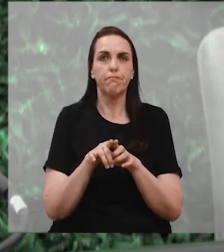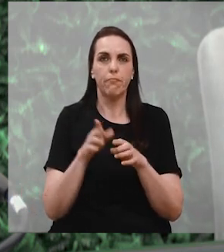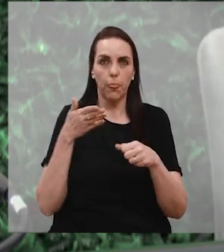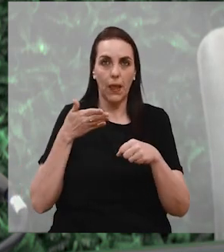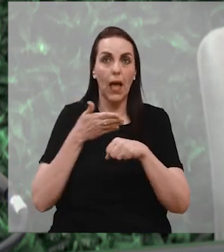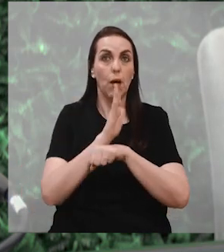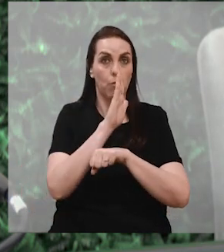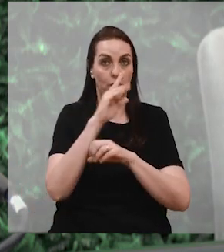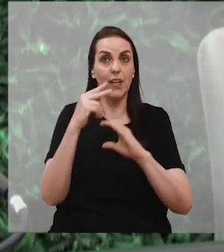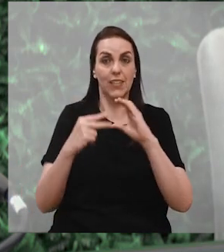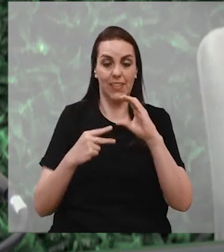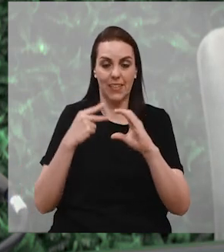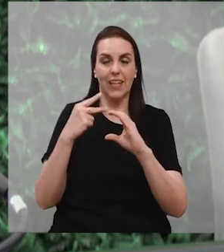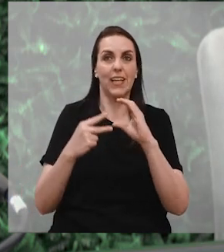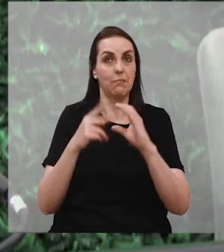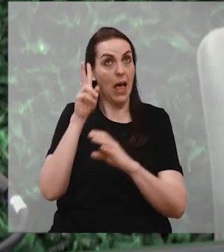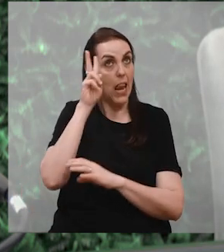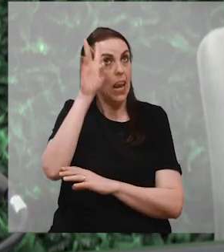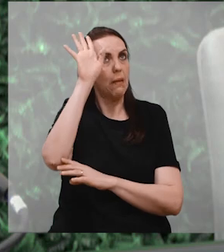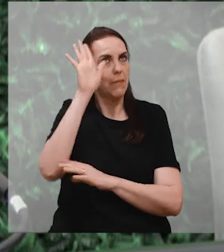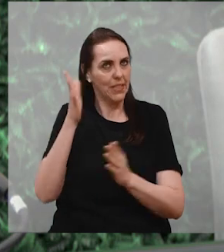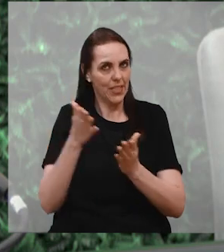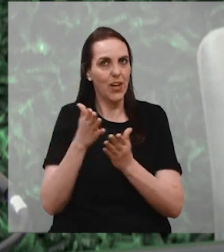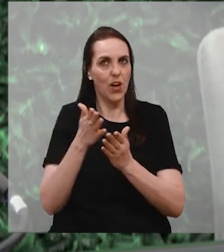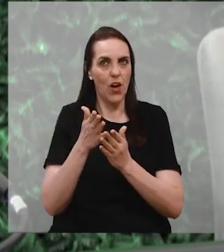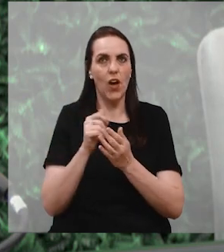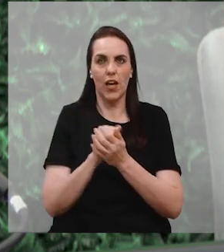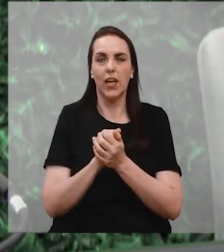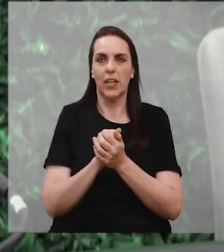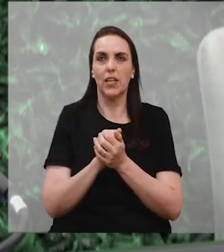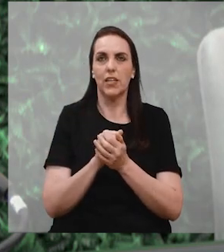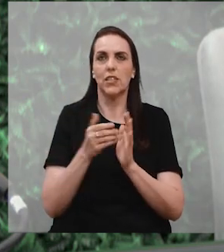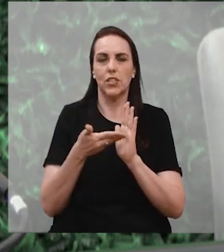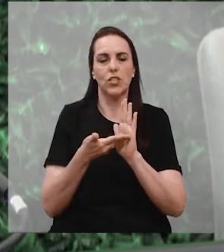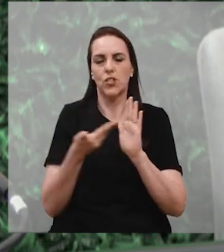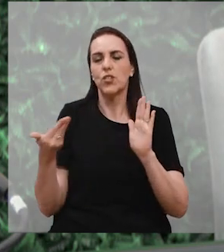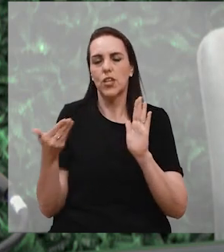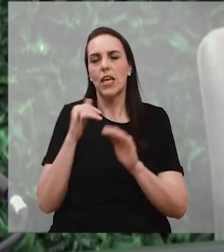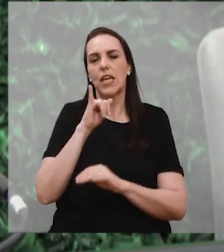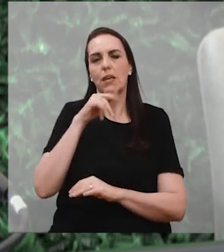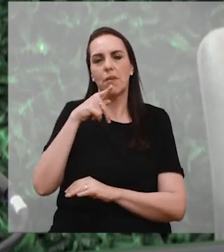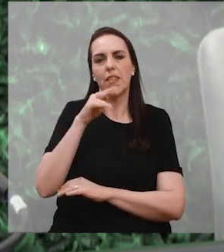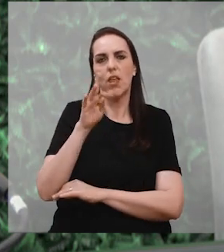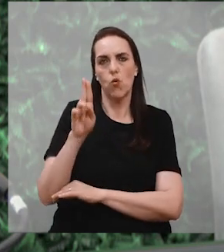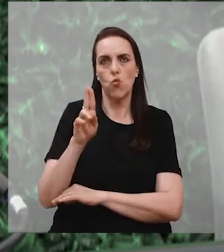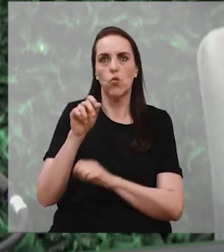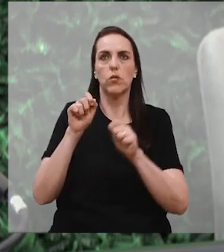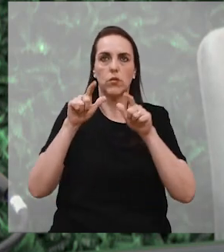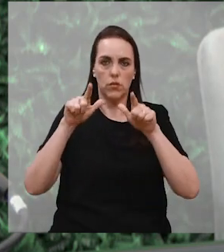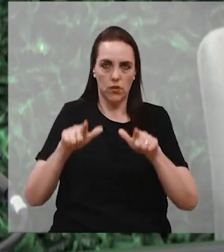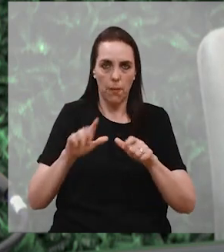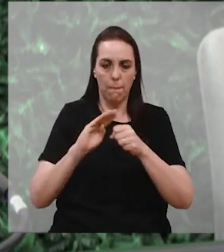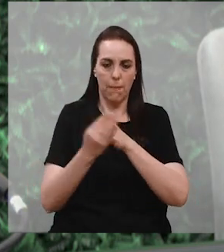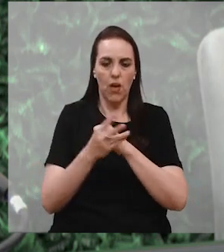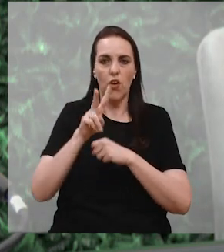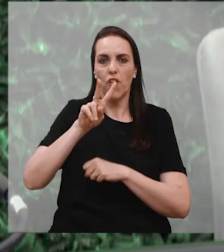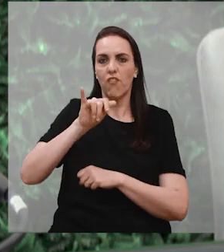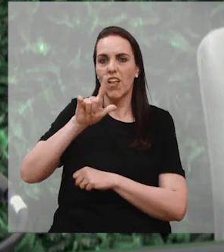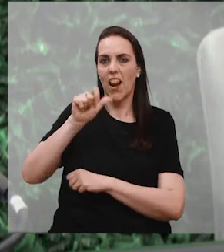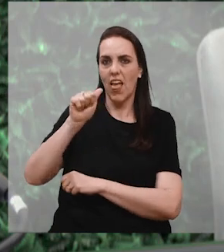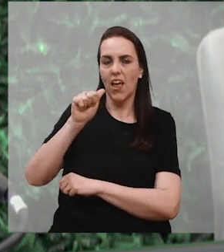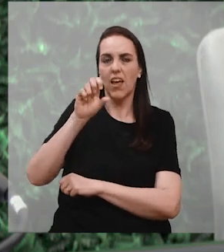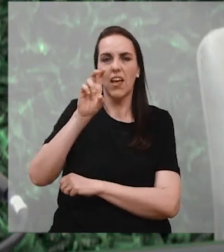Inclusive, foi aprovado aqui na Câmara, agora lembrei. A isenção, né, Fábio? Do IPTU para Vila Cristina e